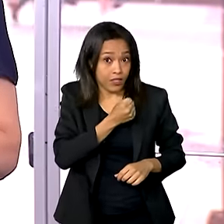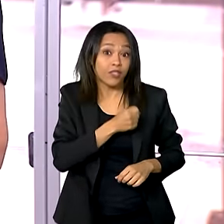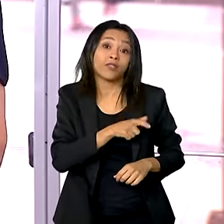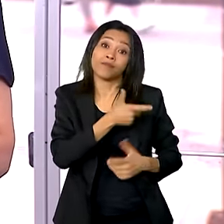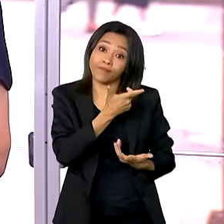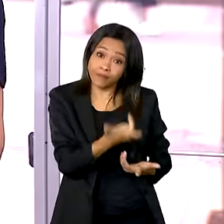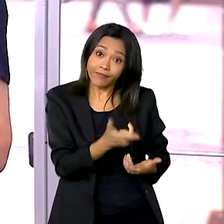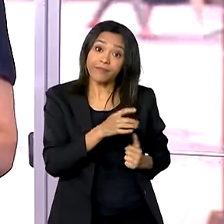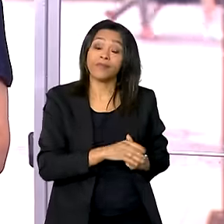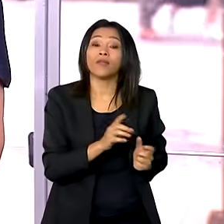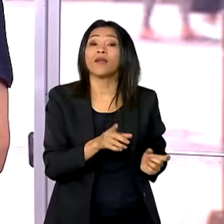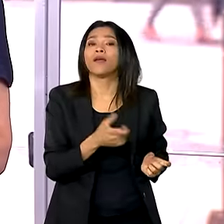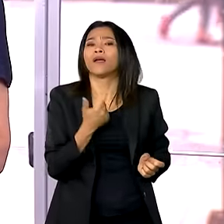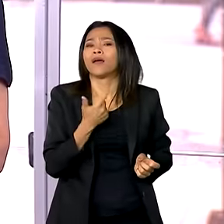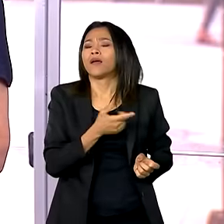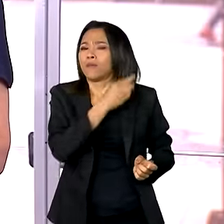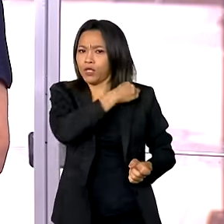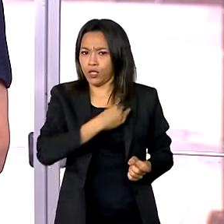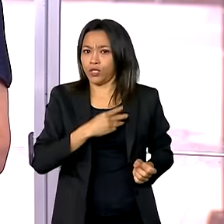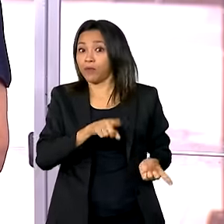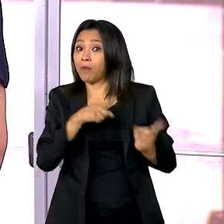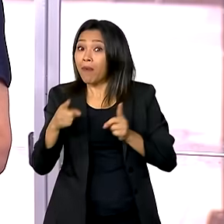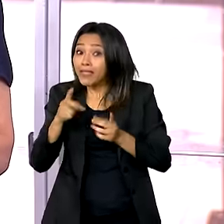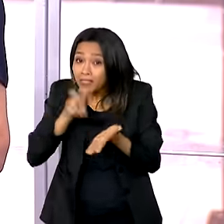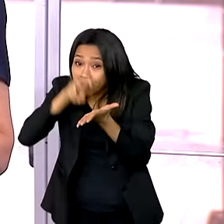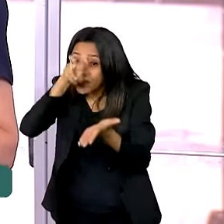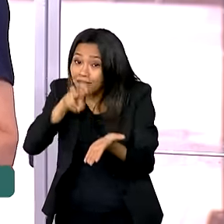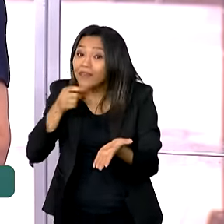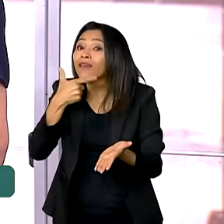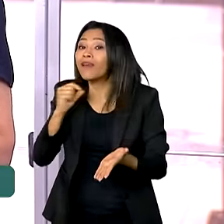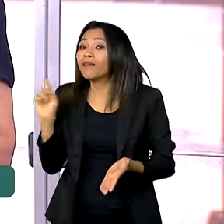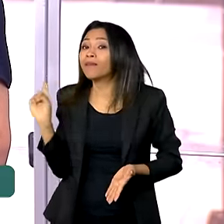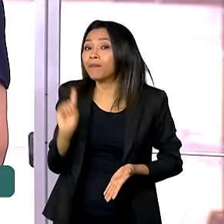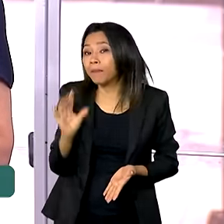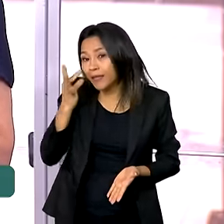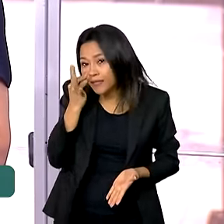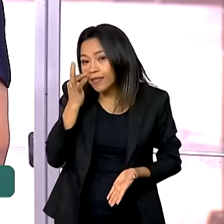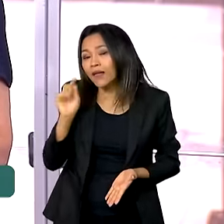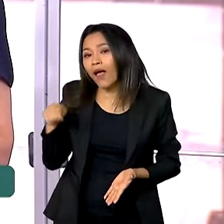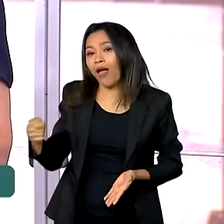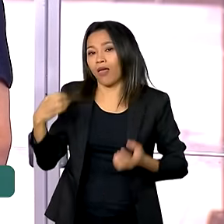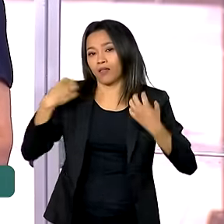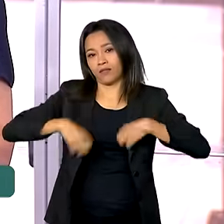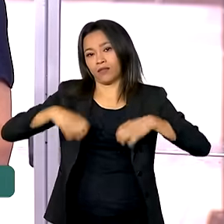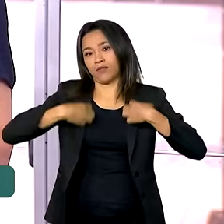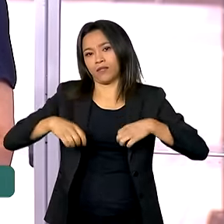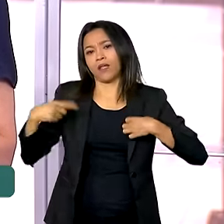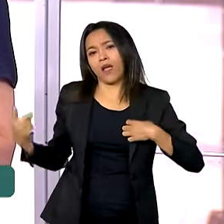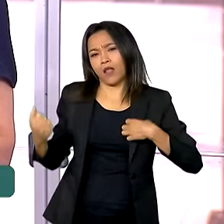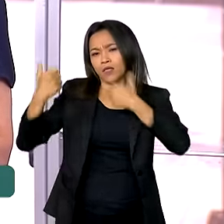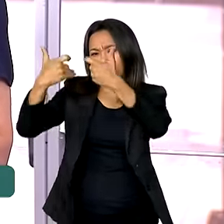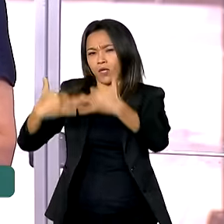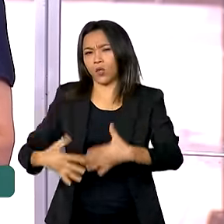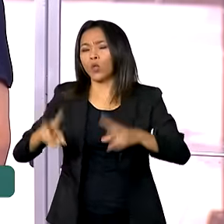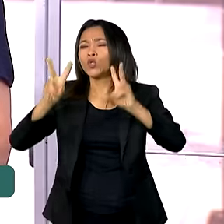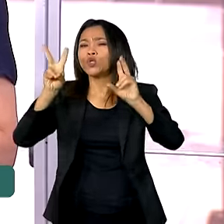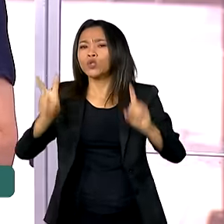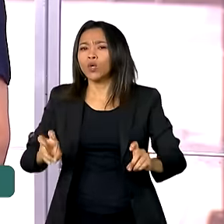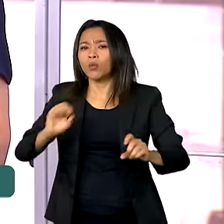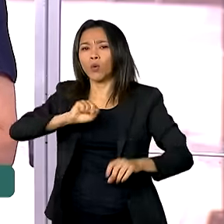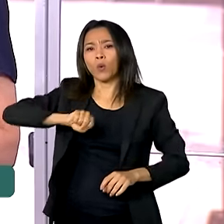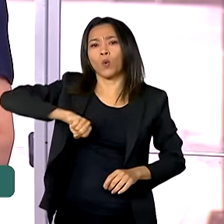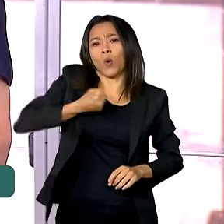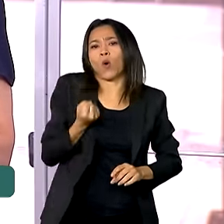aqui com a gente foi a ministra das Mulheres, Cida Gonçalves, no nosso Giro Social. Ela falou sobre combate à misoginia